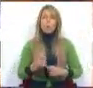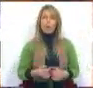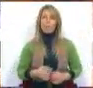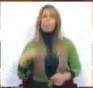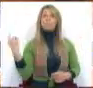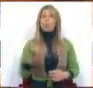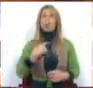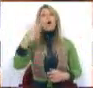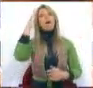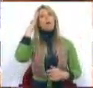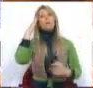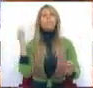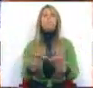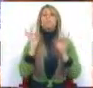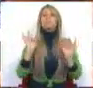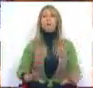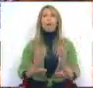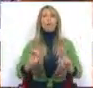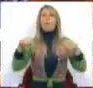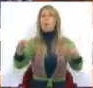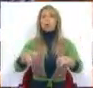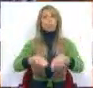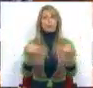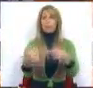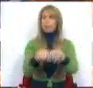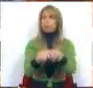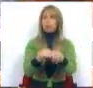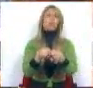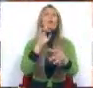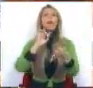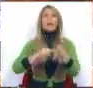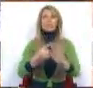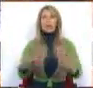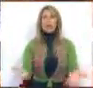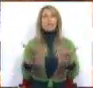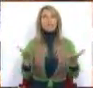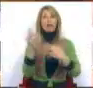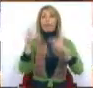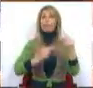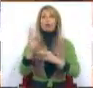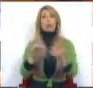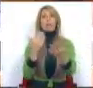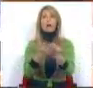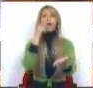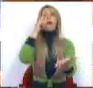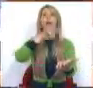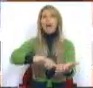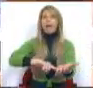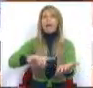Nós consideramos, tal como todos os outros partidos, que é necessário dar incentivos fiscais àqueles